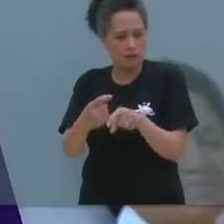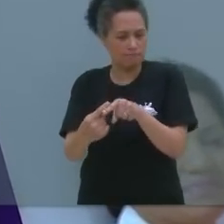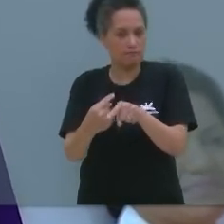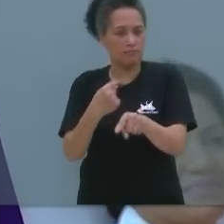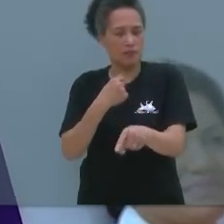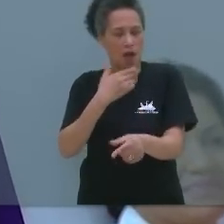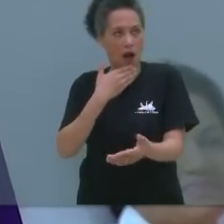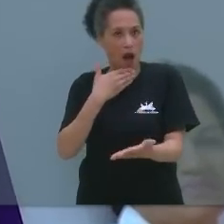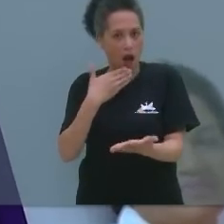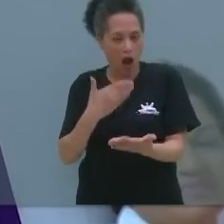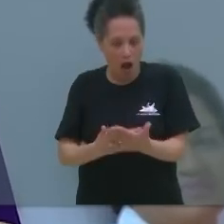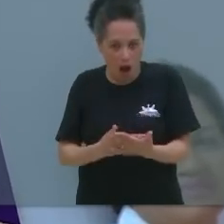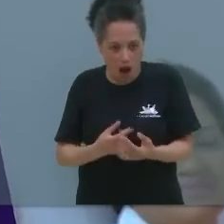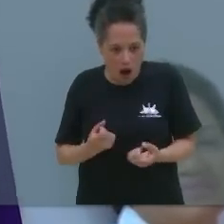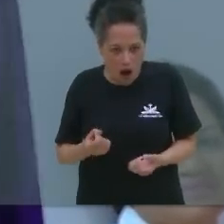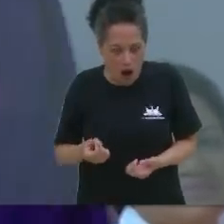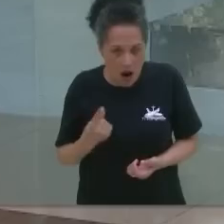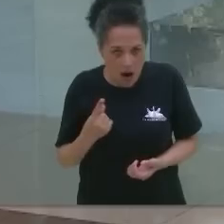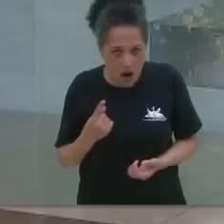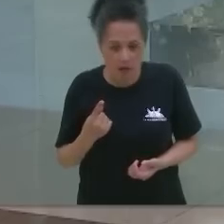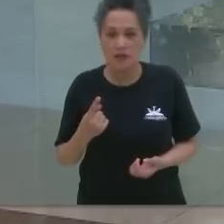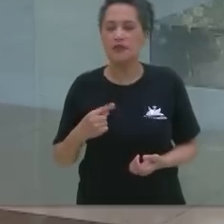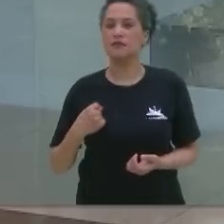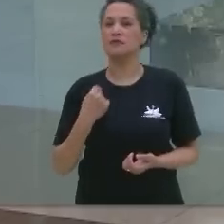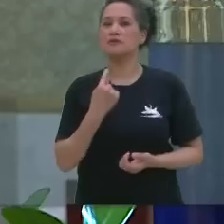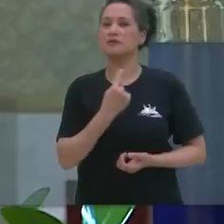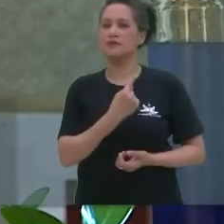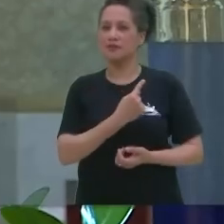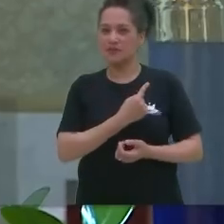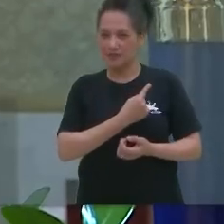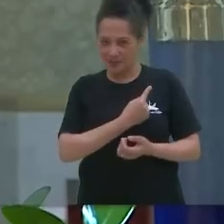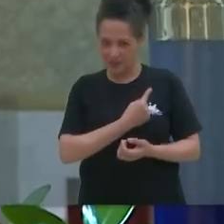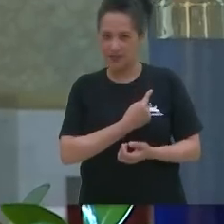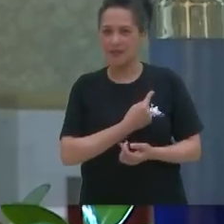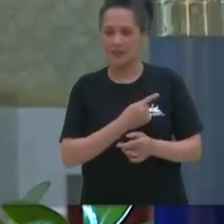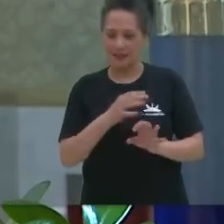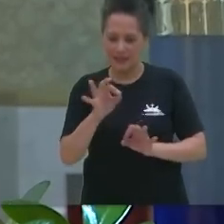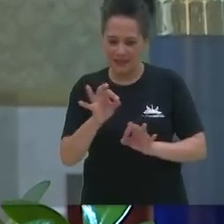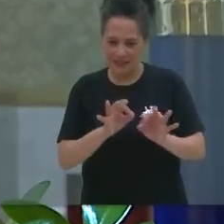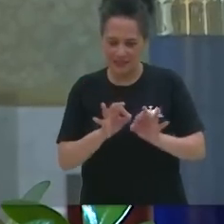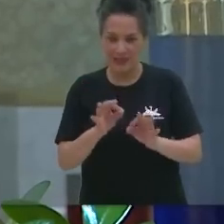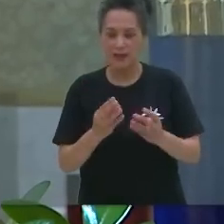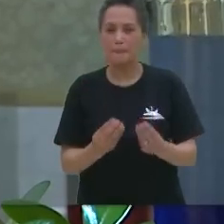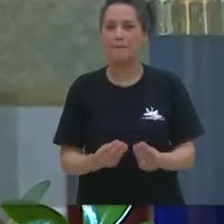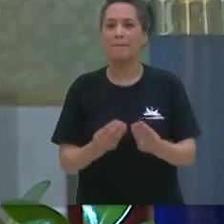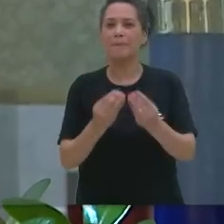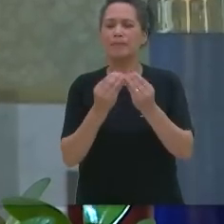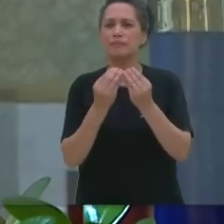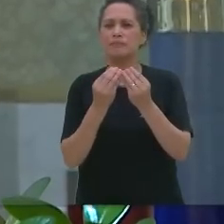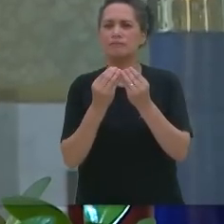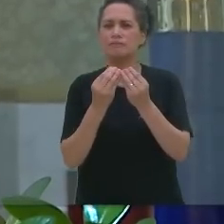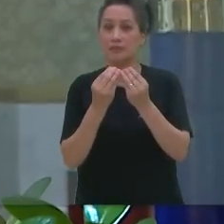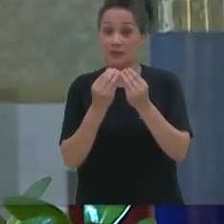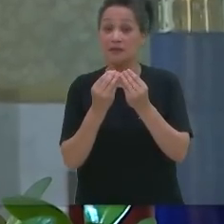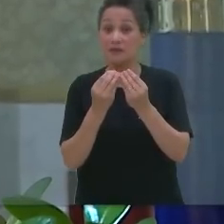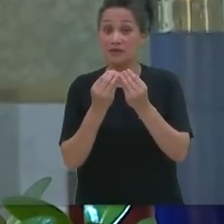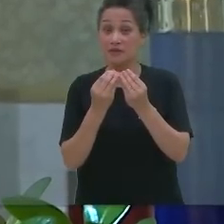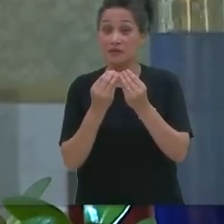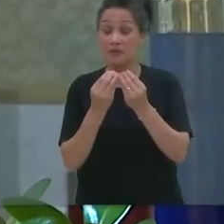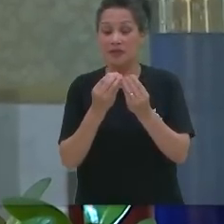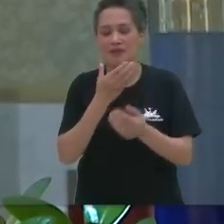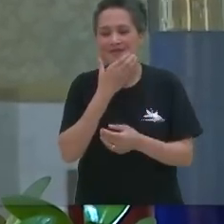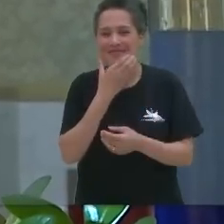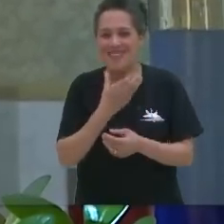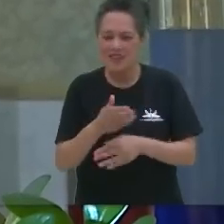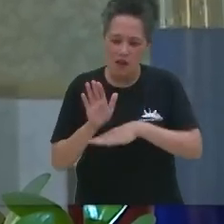pasmem, nós fazemos missa por um Natal solidário, pública,